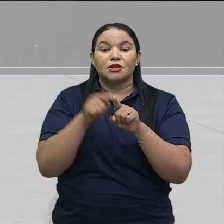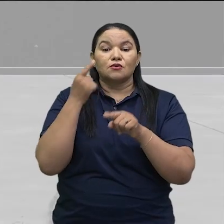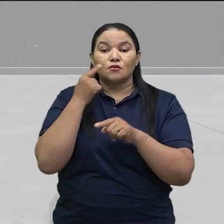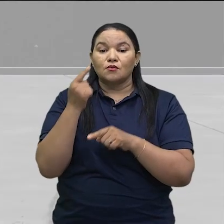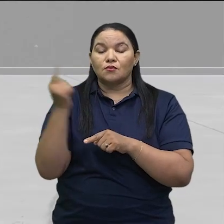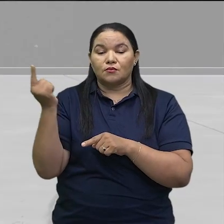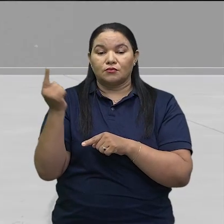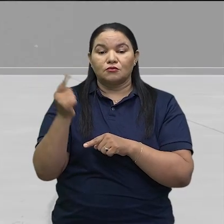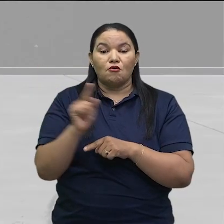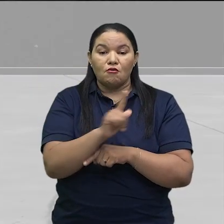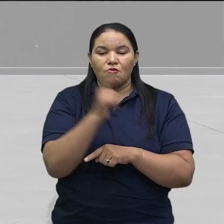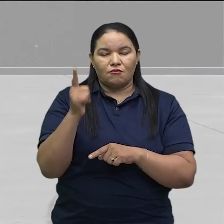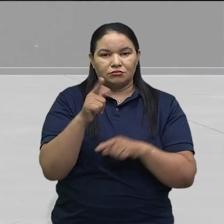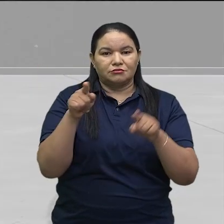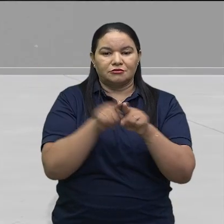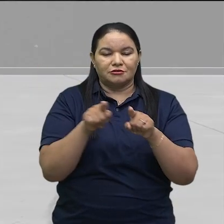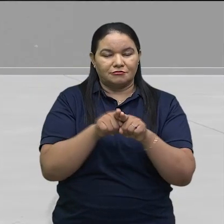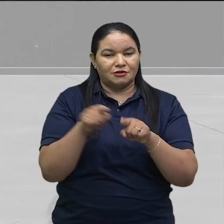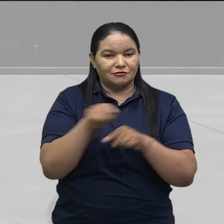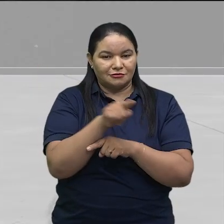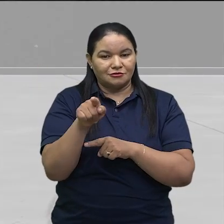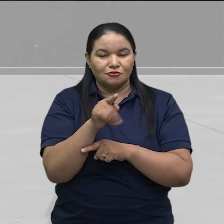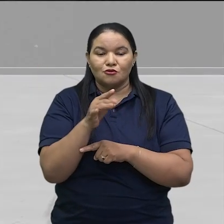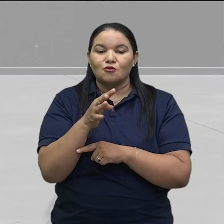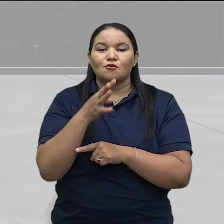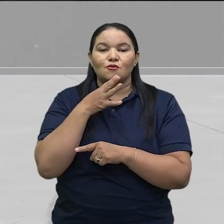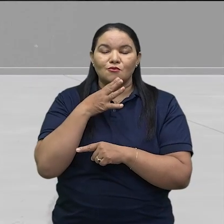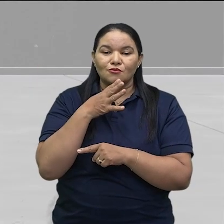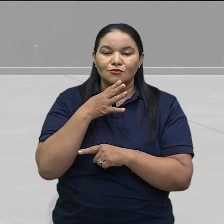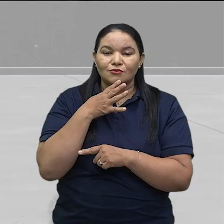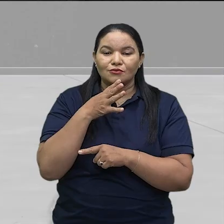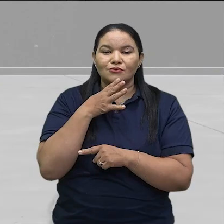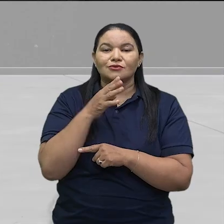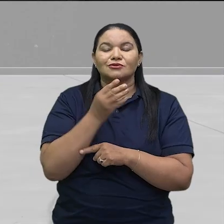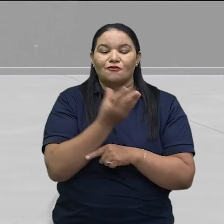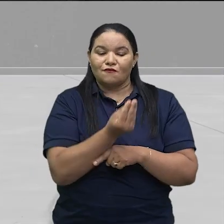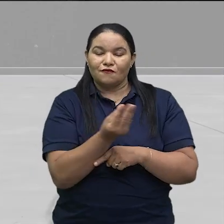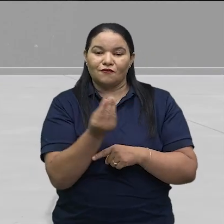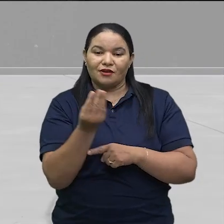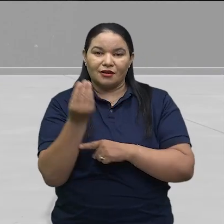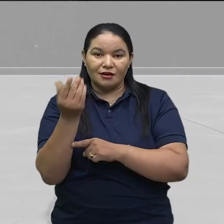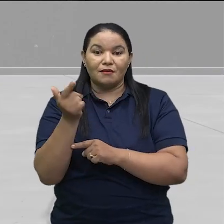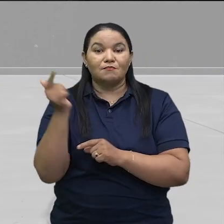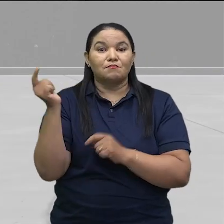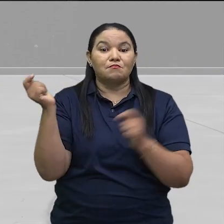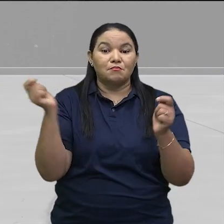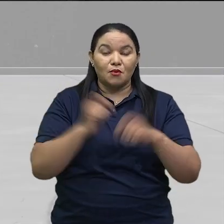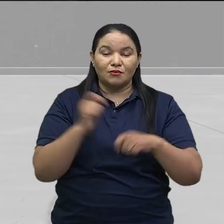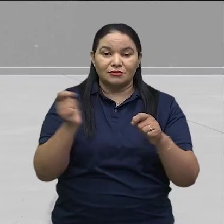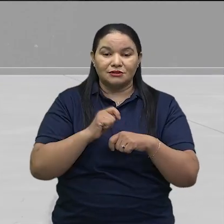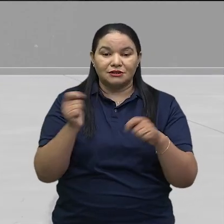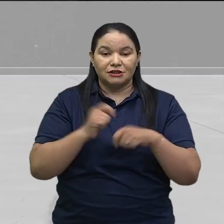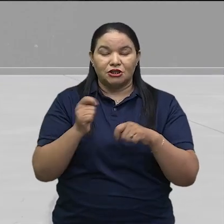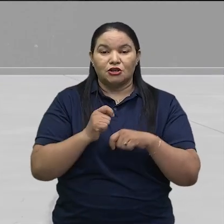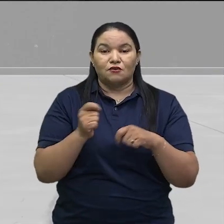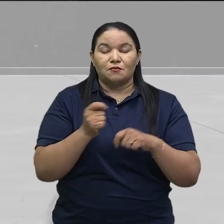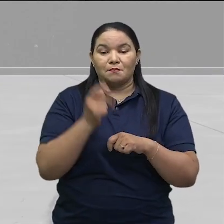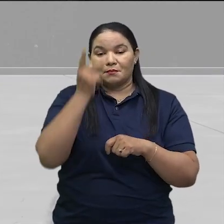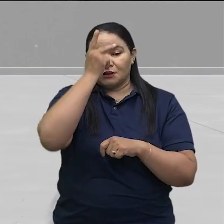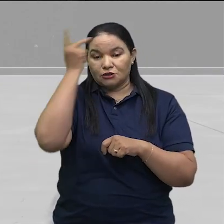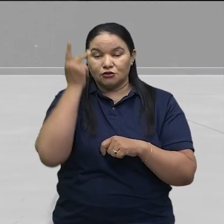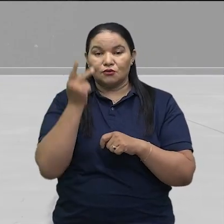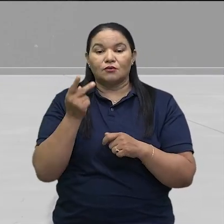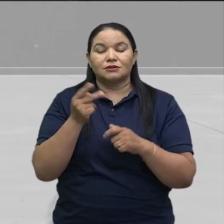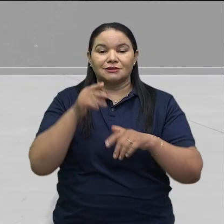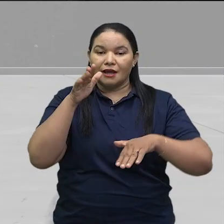este modelo de avião, né, que quase todos nós, conhecemos, né, que são capazes de transportar, a depender